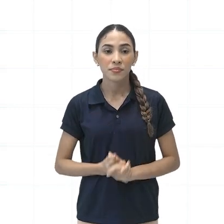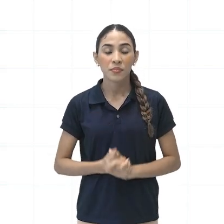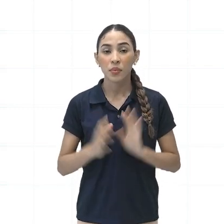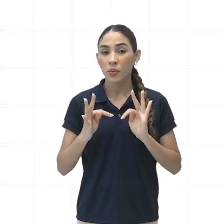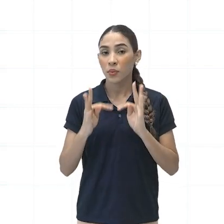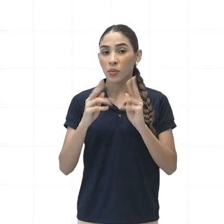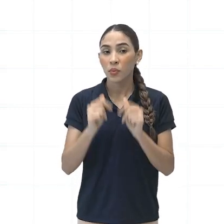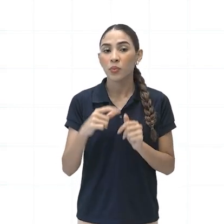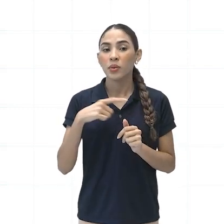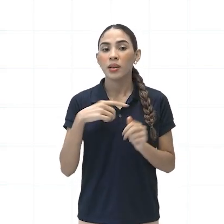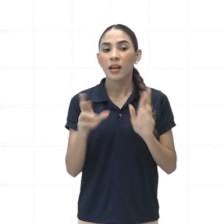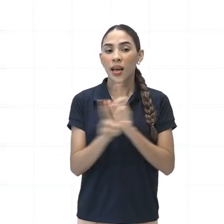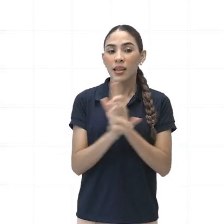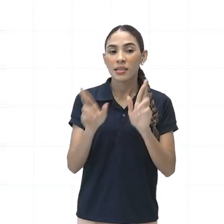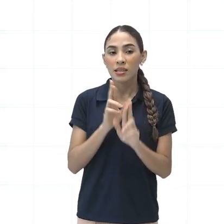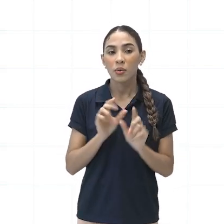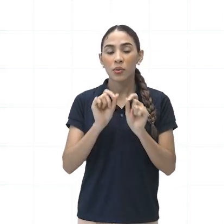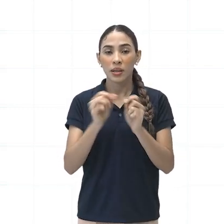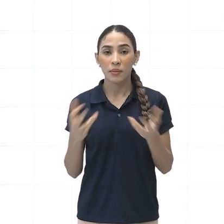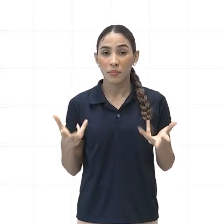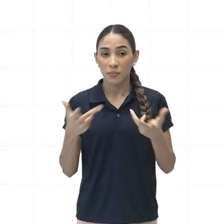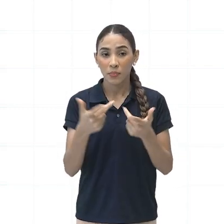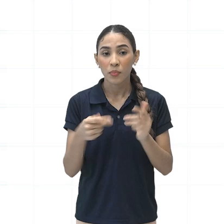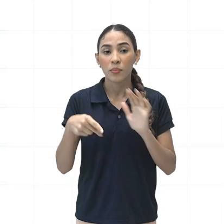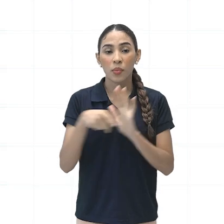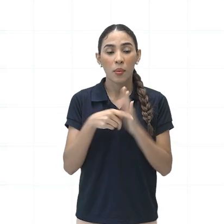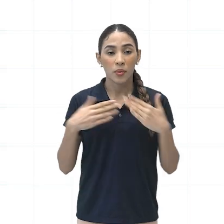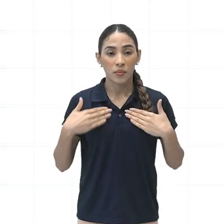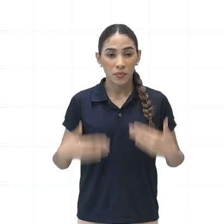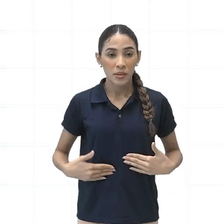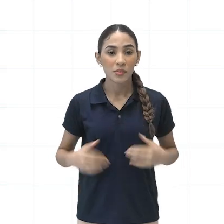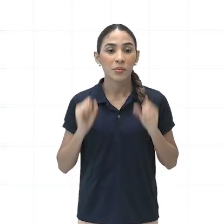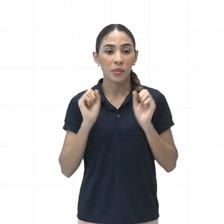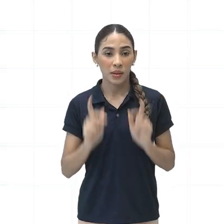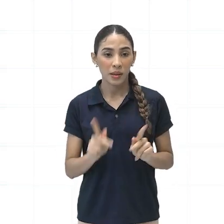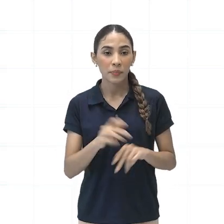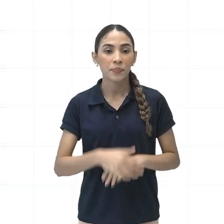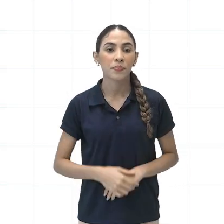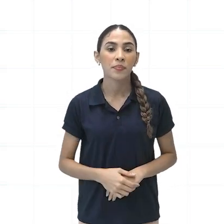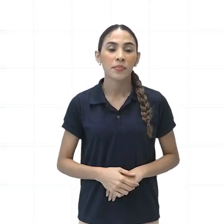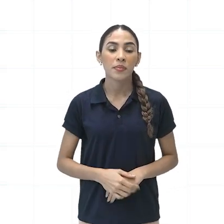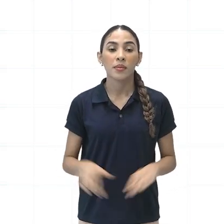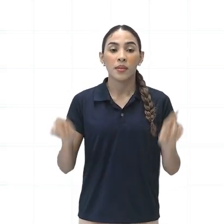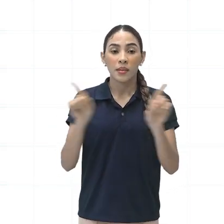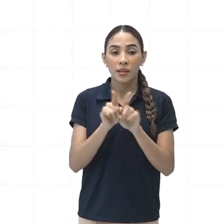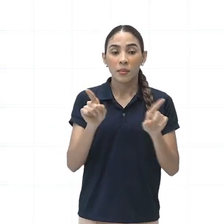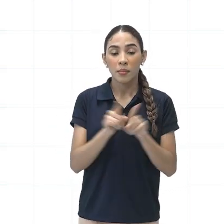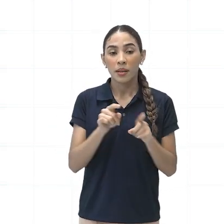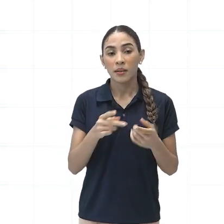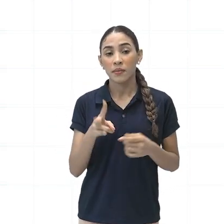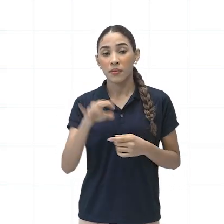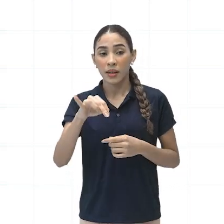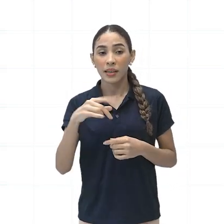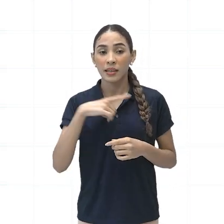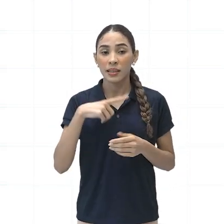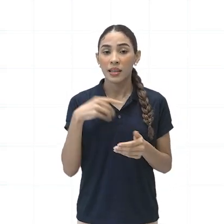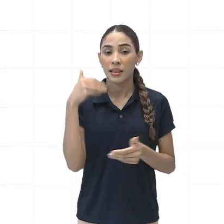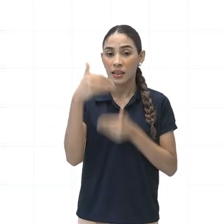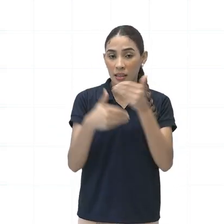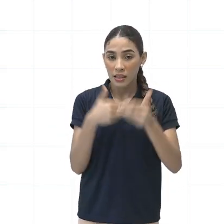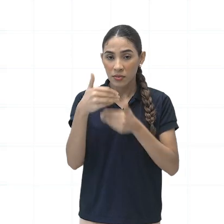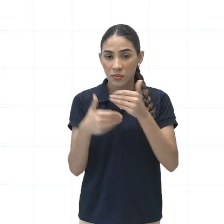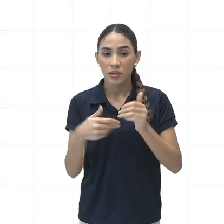Tudo isso relacionado aos benefícios físicos, tá? Além disso, nós vamos desenvolver a